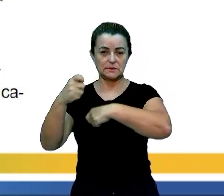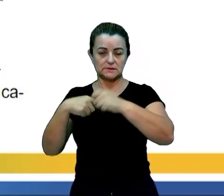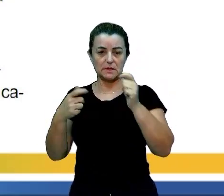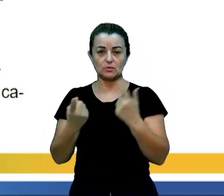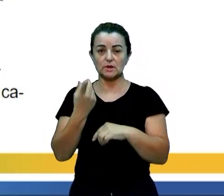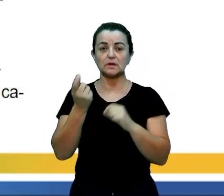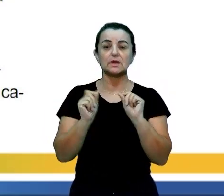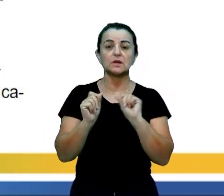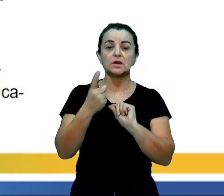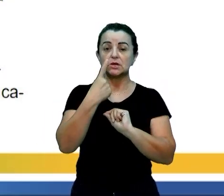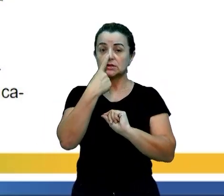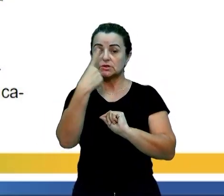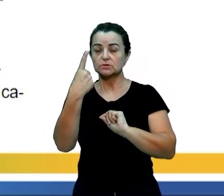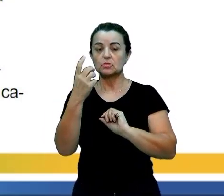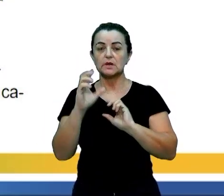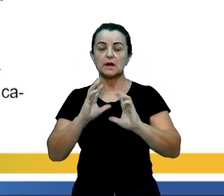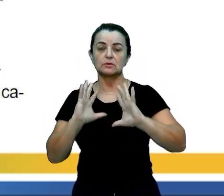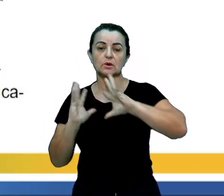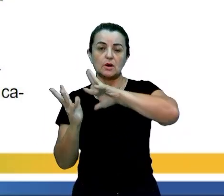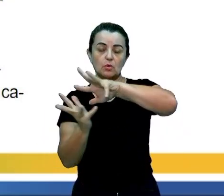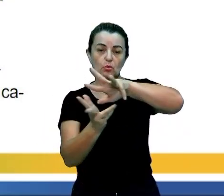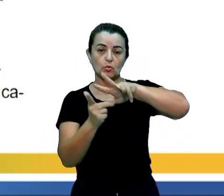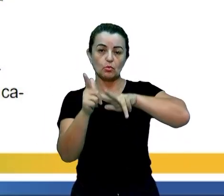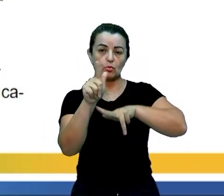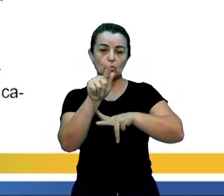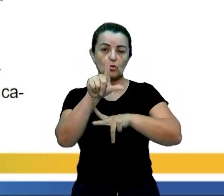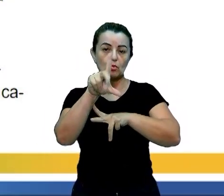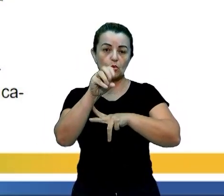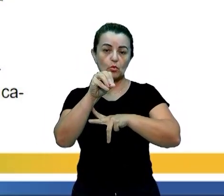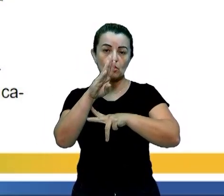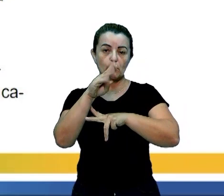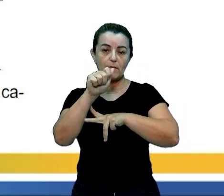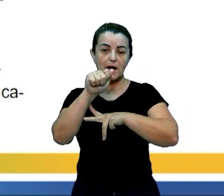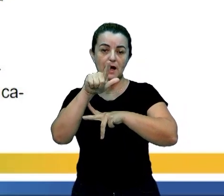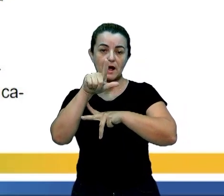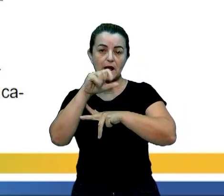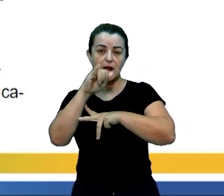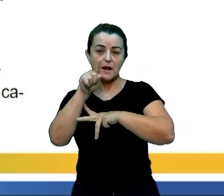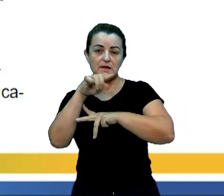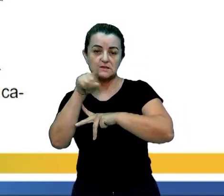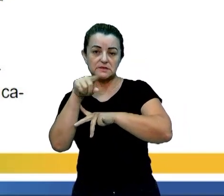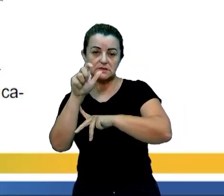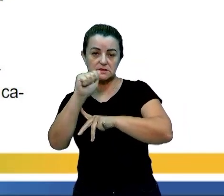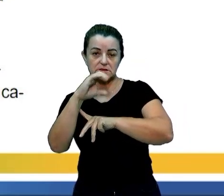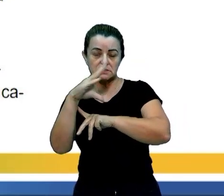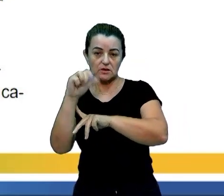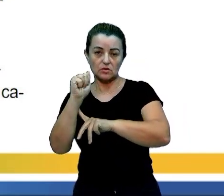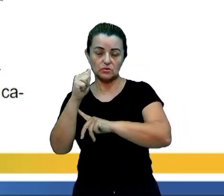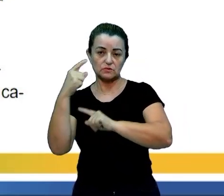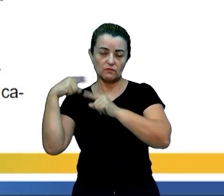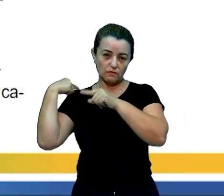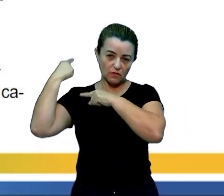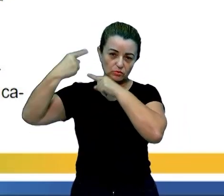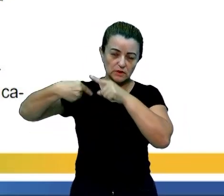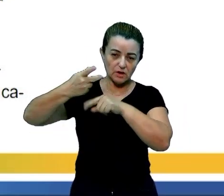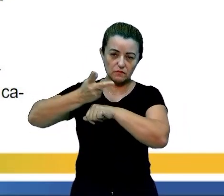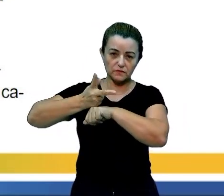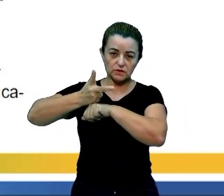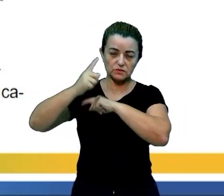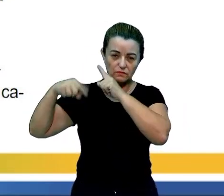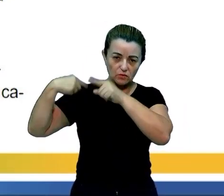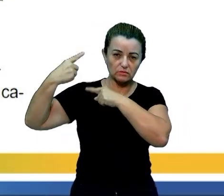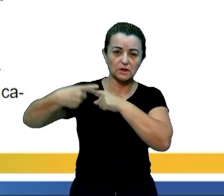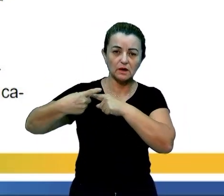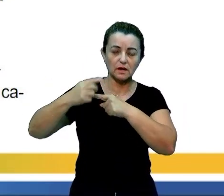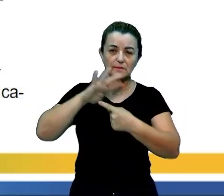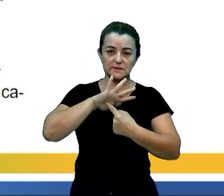intimamente ligado à globalização. Se a gente voltar um pouquinho à nossa aula, né, se a gente voltar ao vídeo, se a gente voltar na nossa fala, a gente